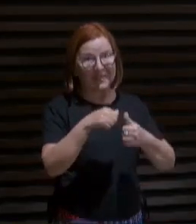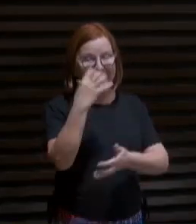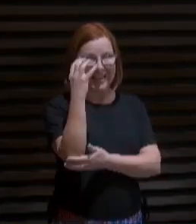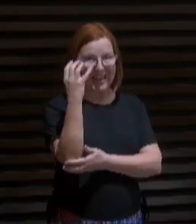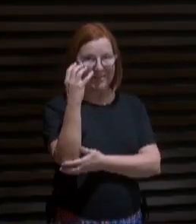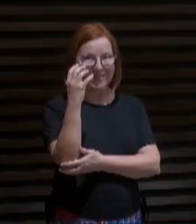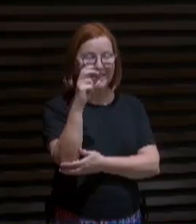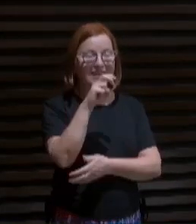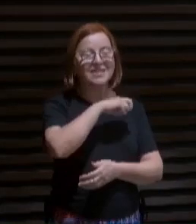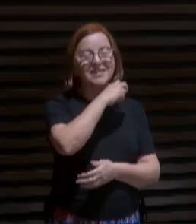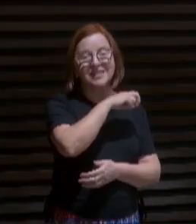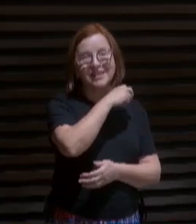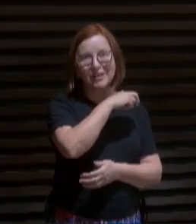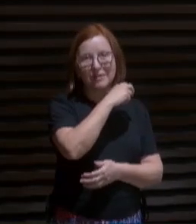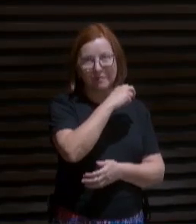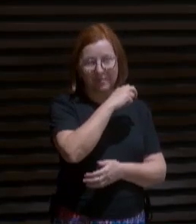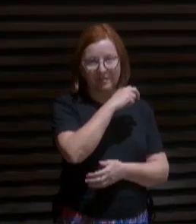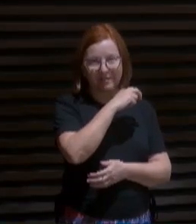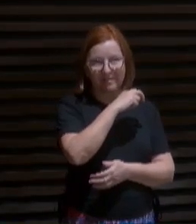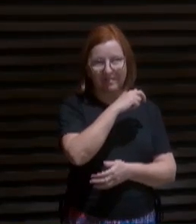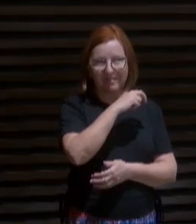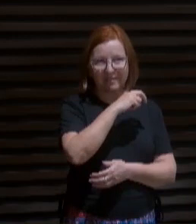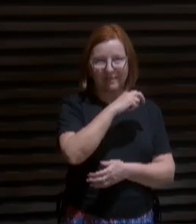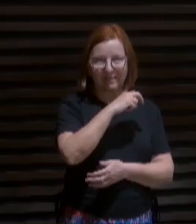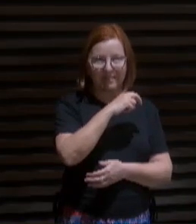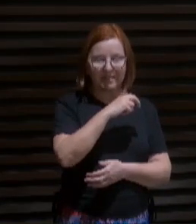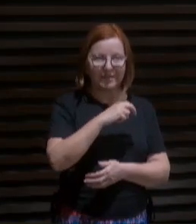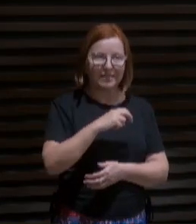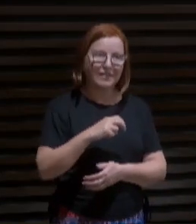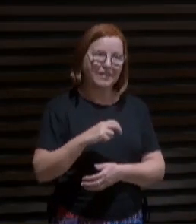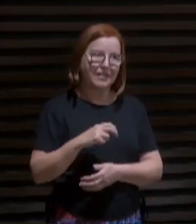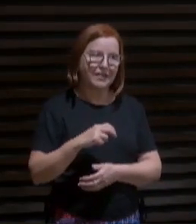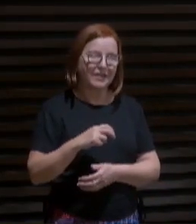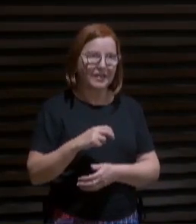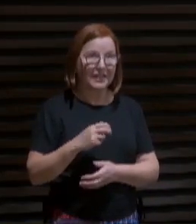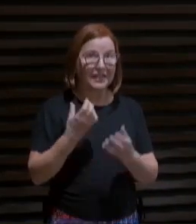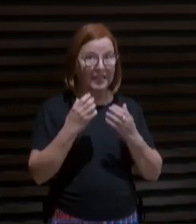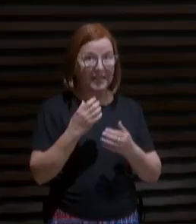vem trazer insinuação para que se coma.